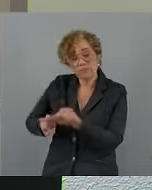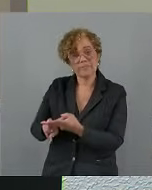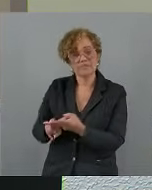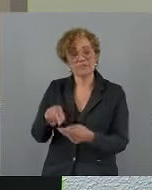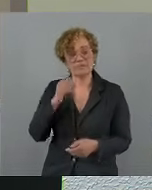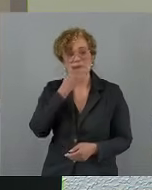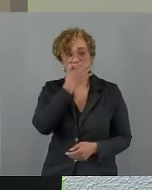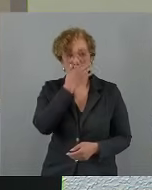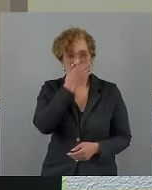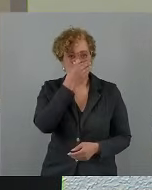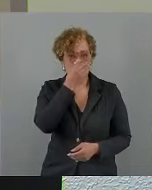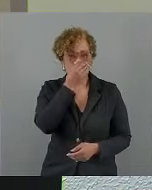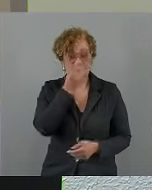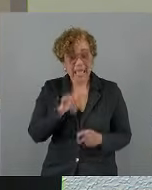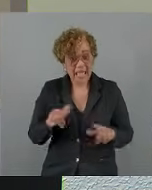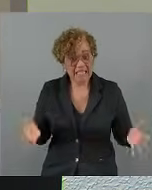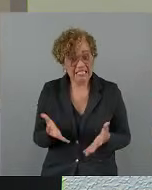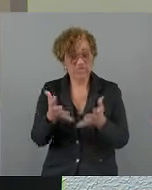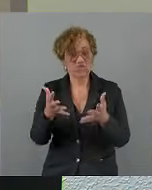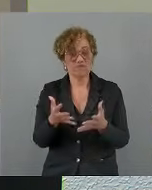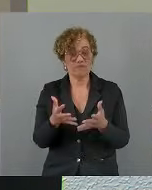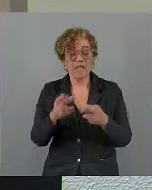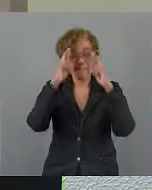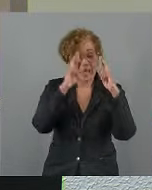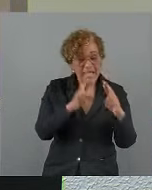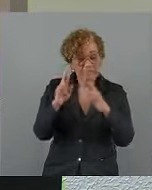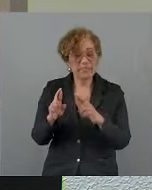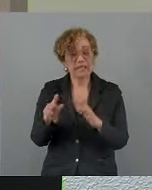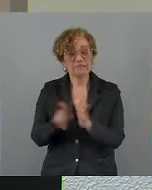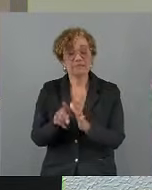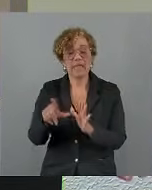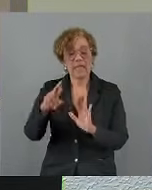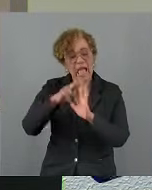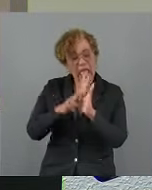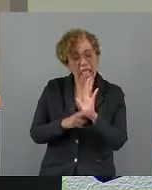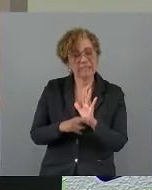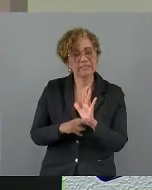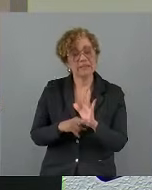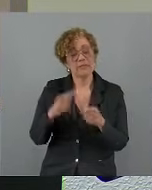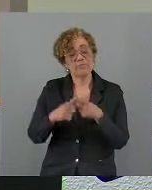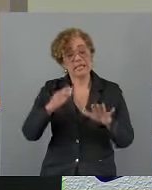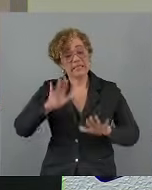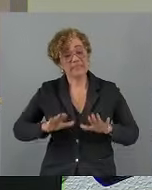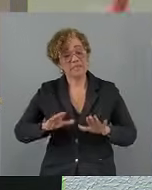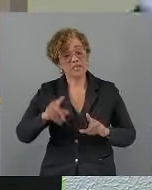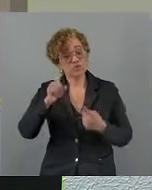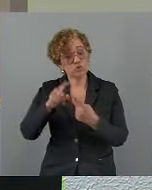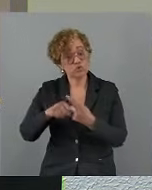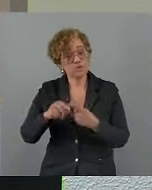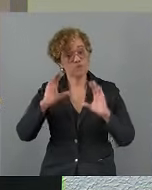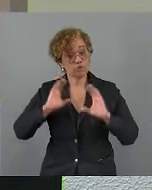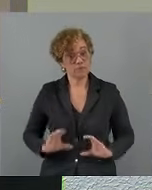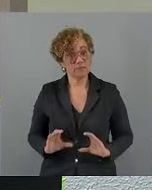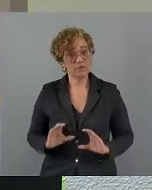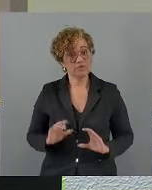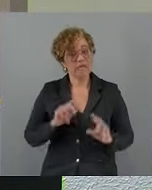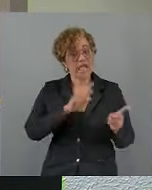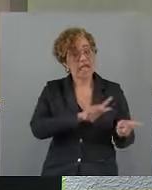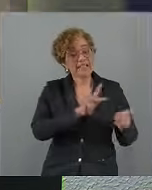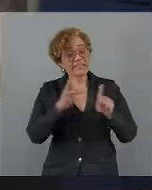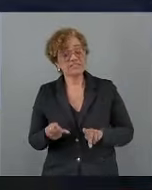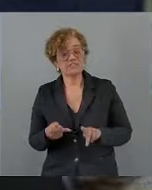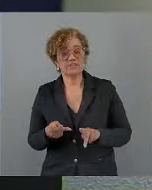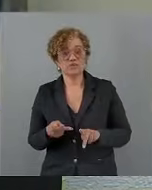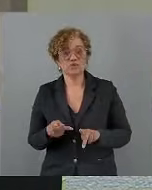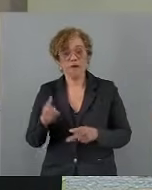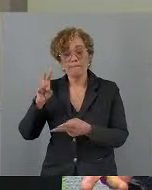ter... Inclusive, isso é um incentivo para você respeitar as regras da APAC, porque dependendo do tipo de comportamento que você tem numa APAC, você é transferido para um presídio muito